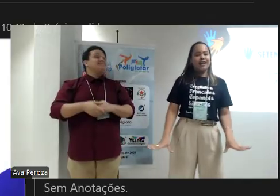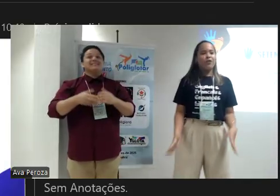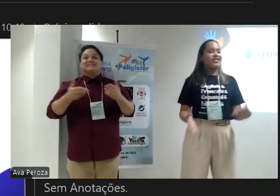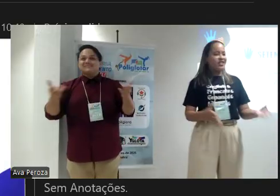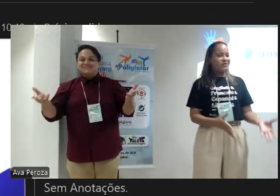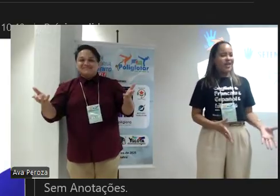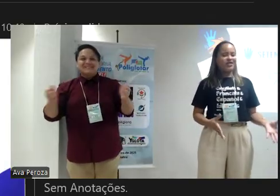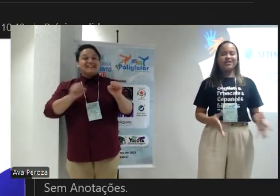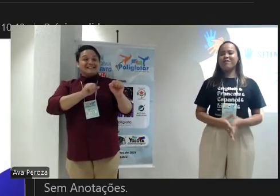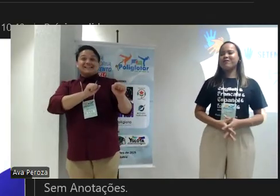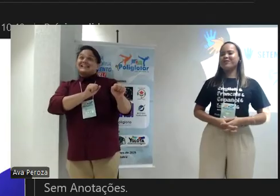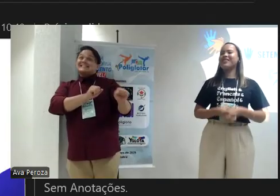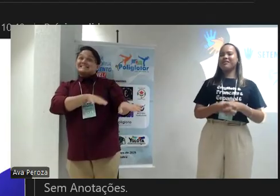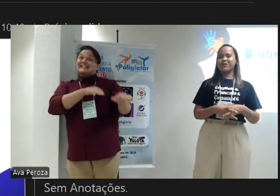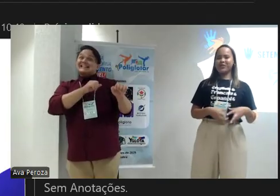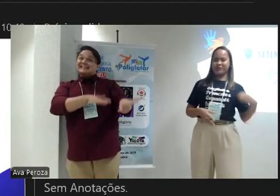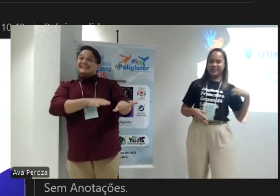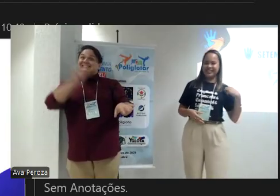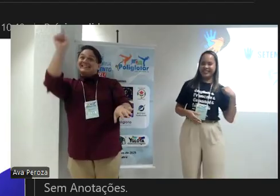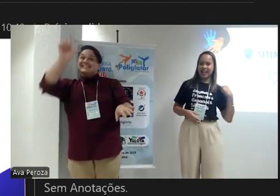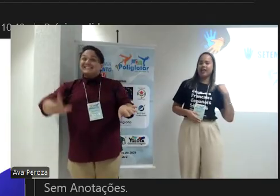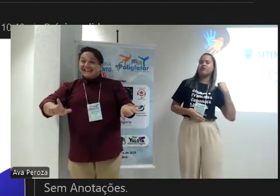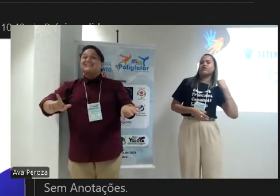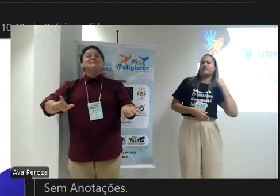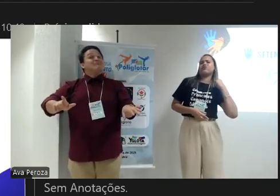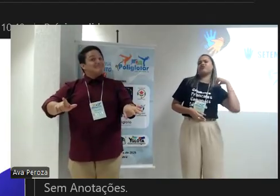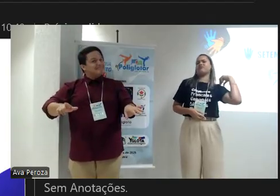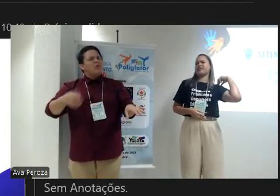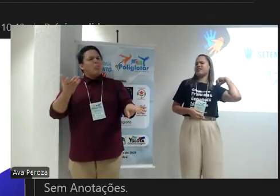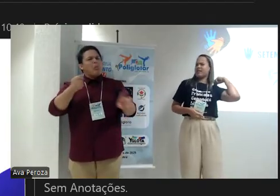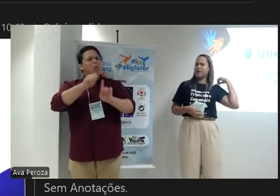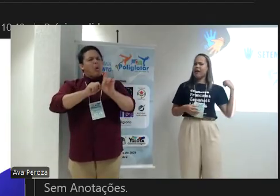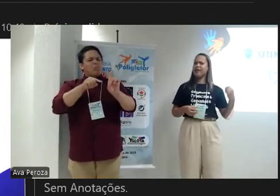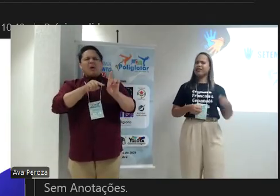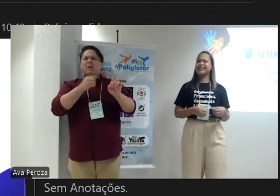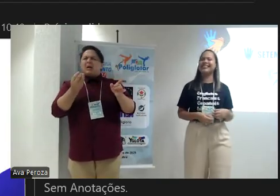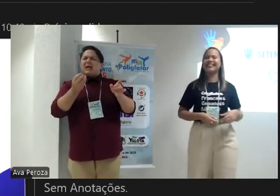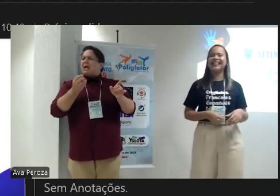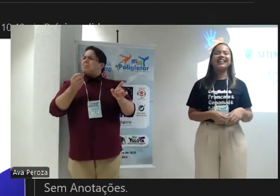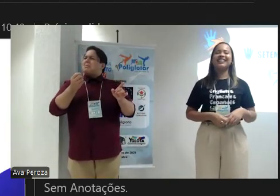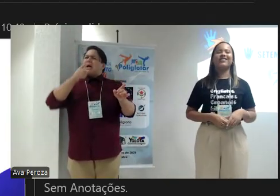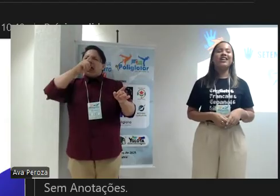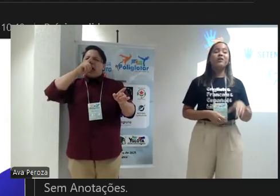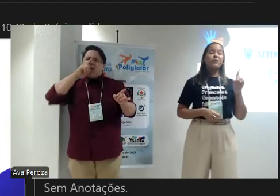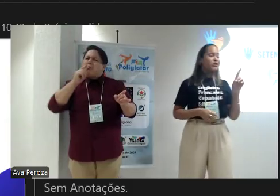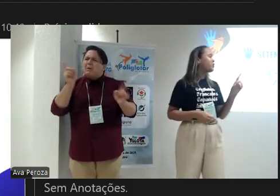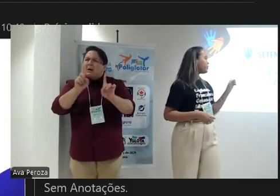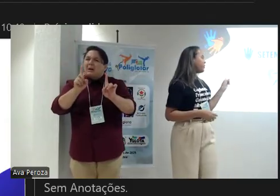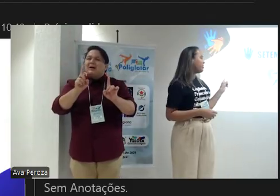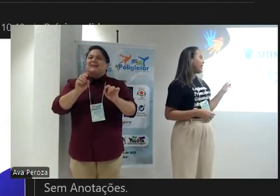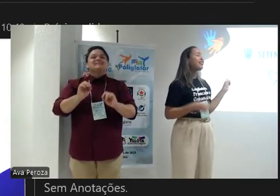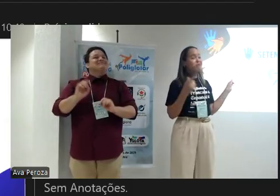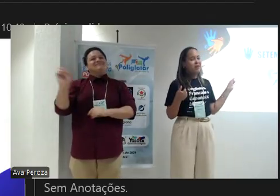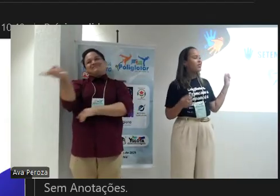E, coincidentemente, estamos no Setembro Azul. Aí talvez você diga, Setembro Amarelo, né? Não. Para o